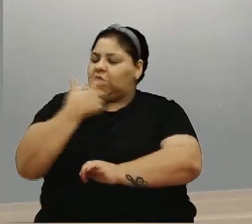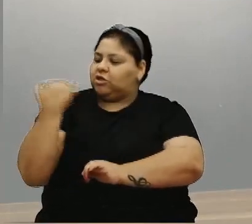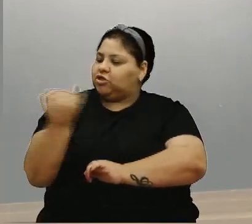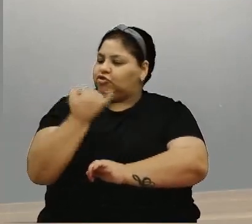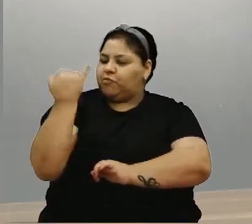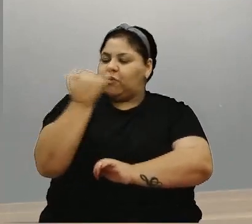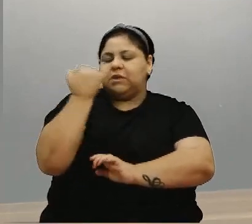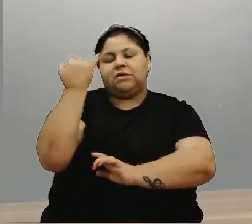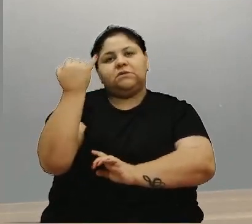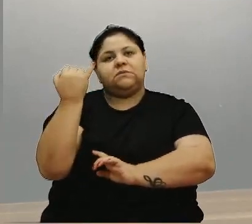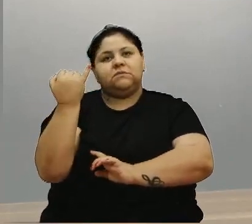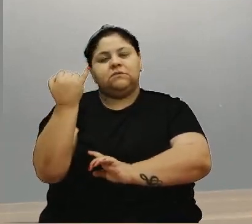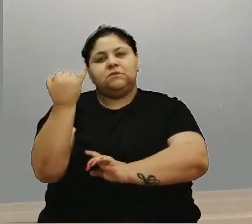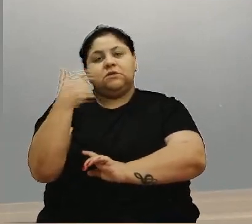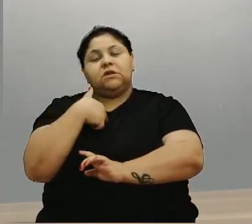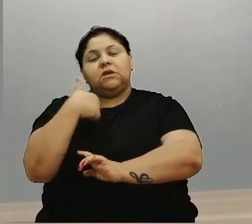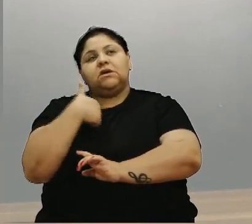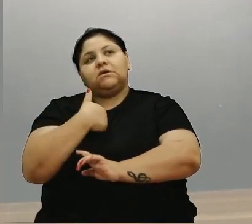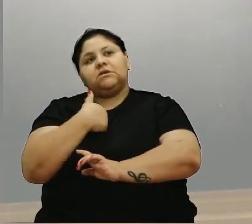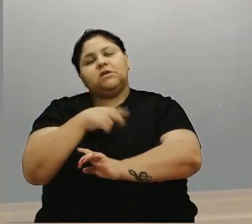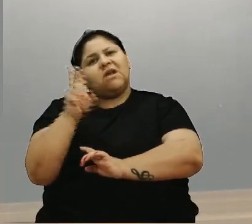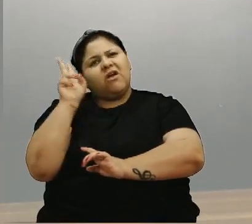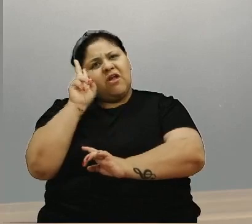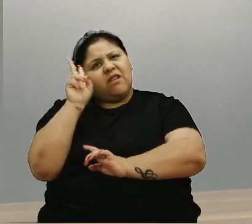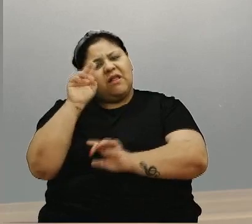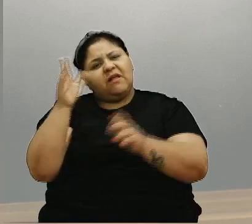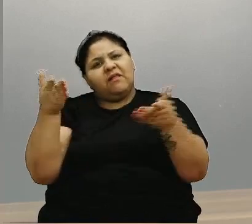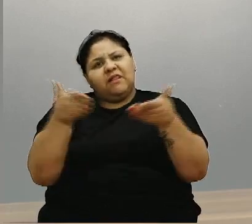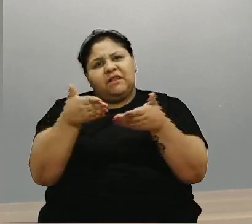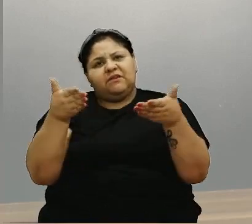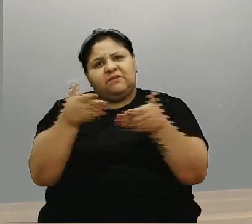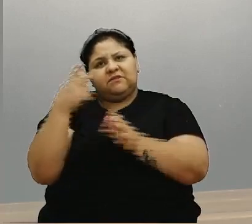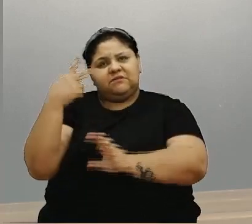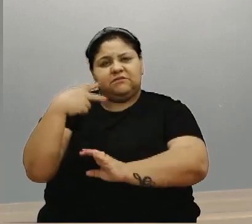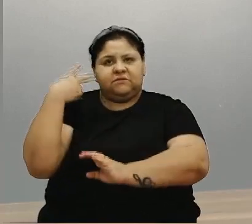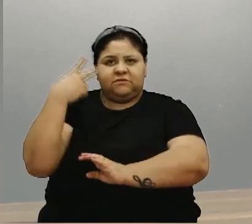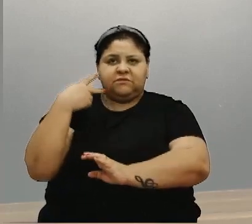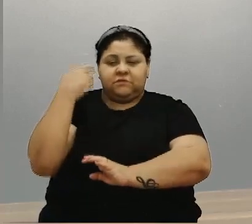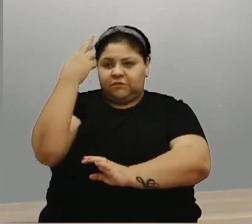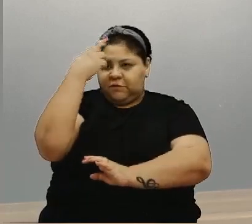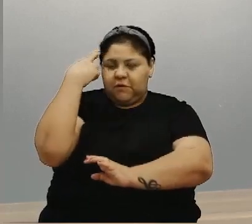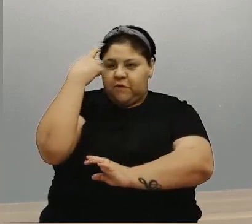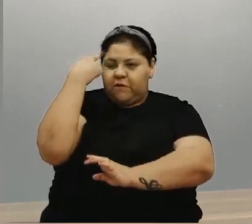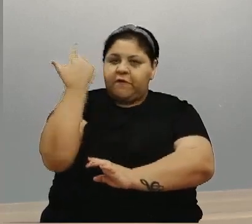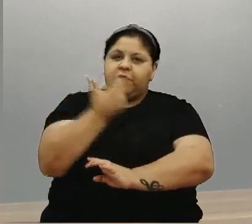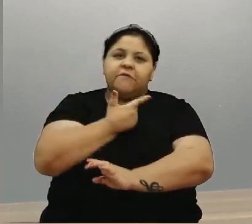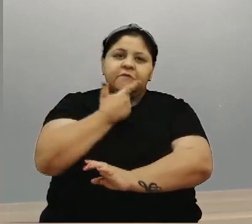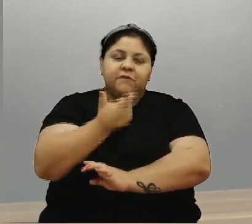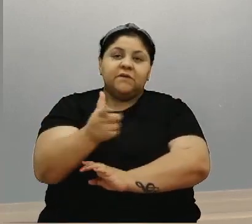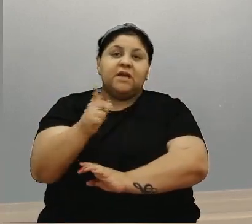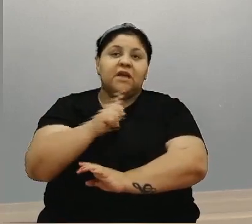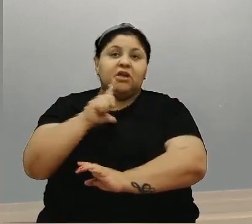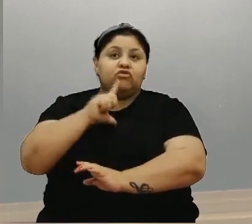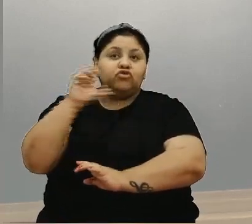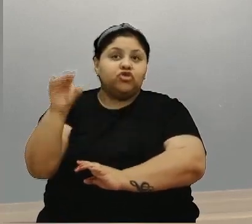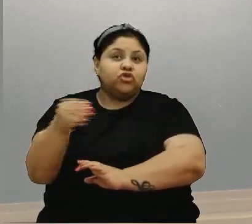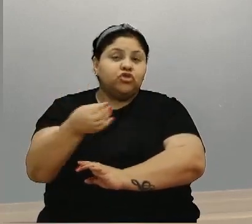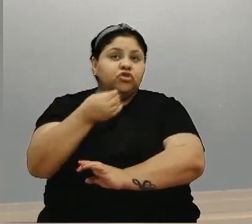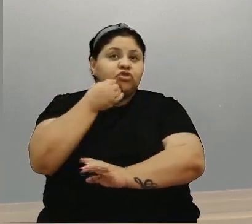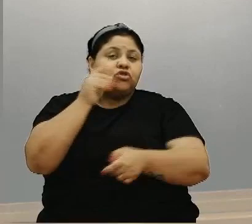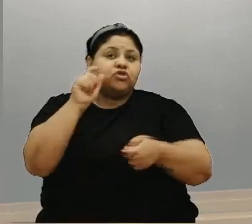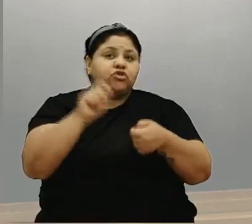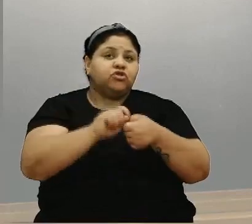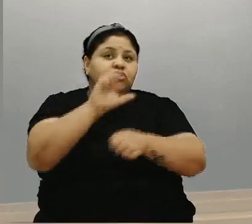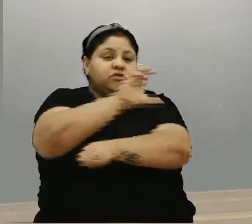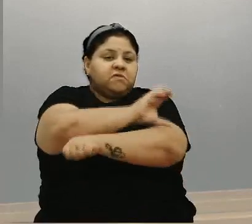isso aqui. E eu estava lembrando agora, quando o vereador Rafael falou, eu tive a oportunidade de fazer um